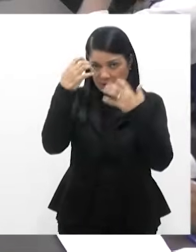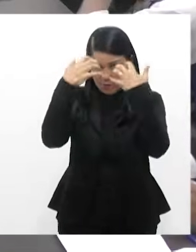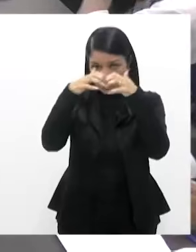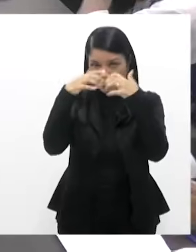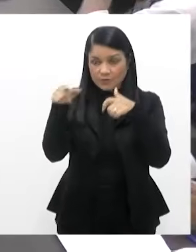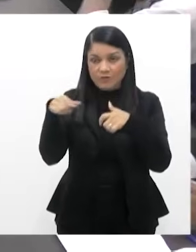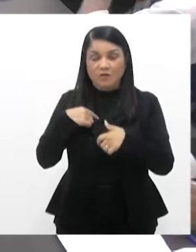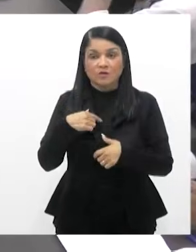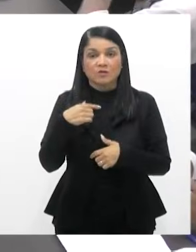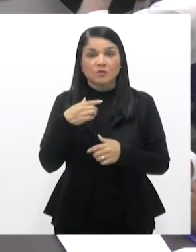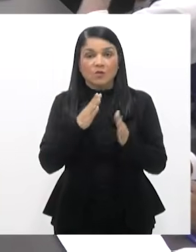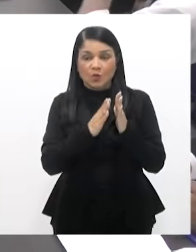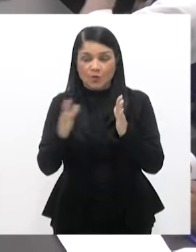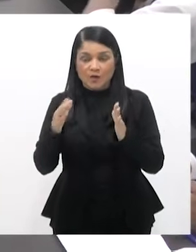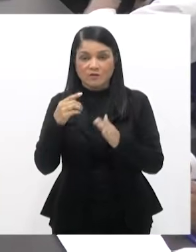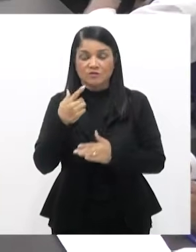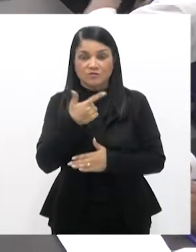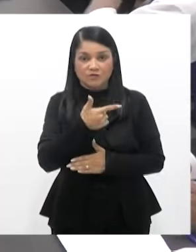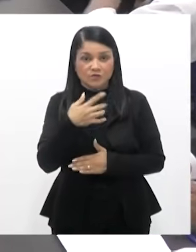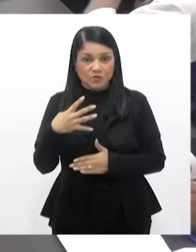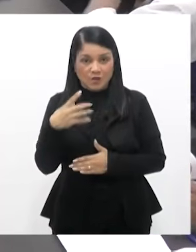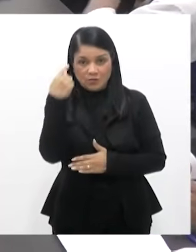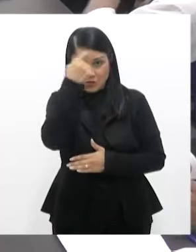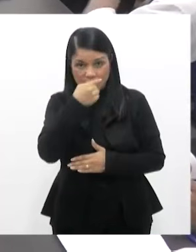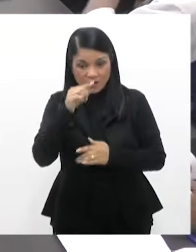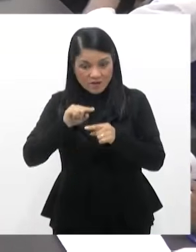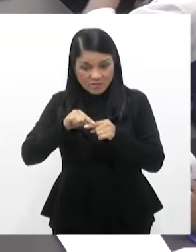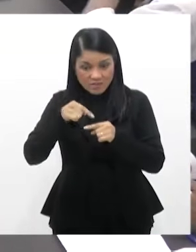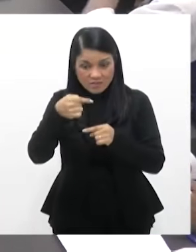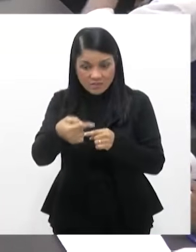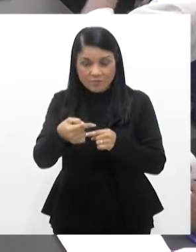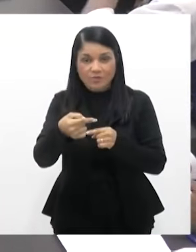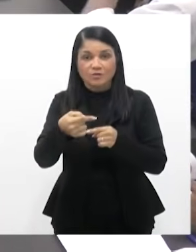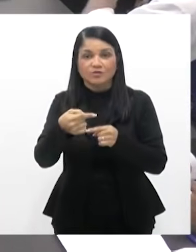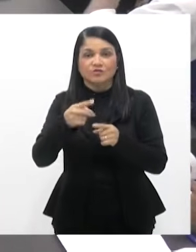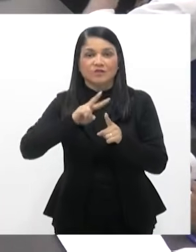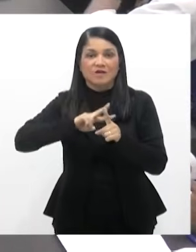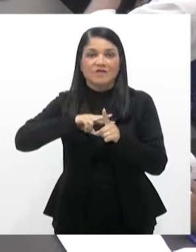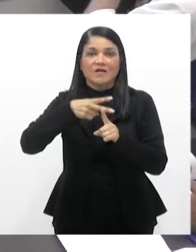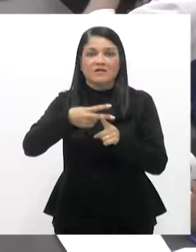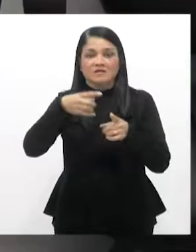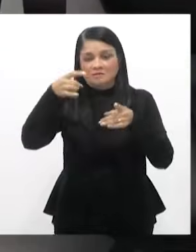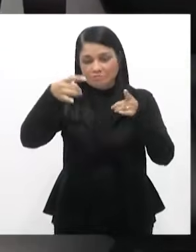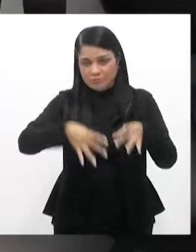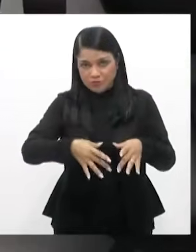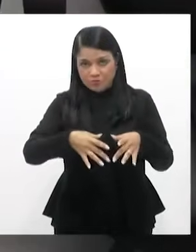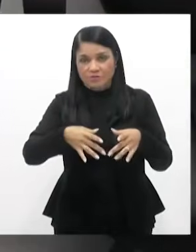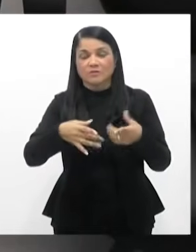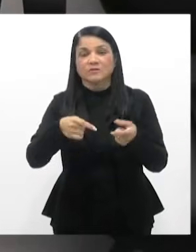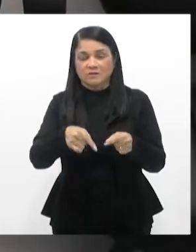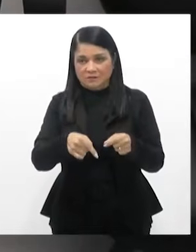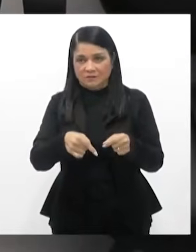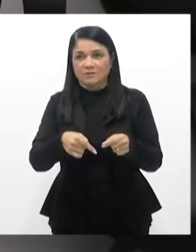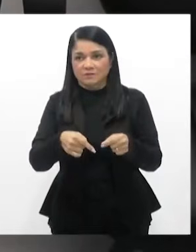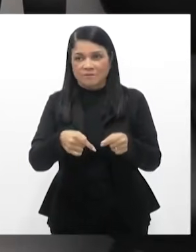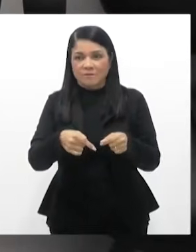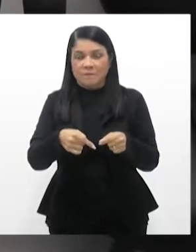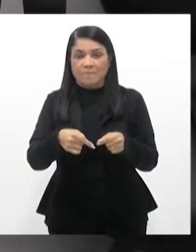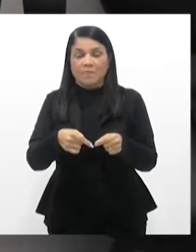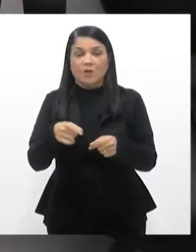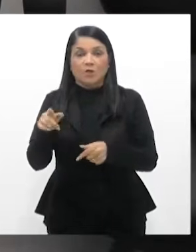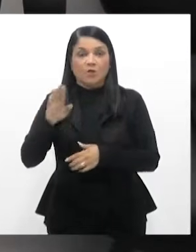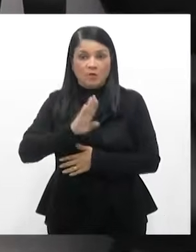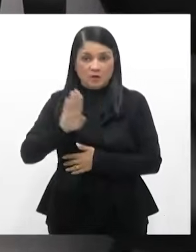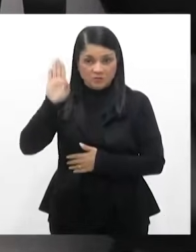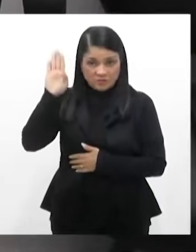prazo de 24 horas é após o fato jurídico da dupla vacância. Sim. E ele vai ficar, o candidato